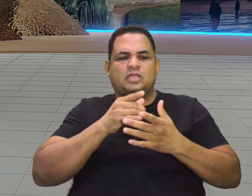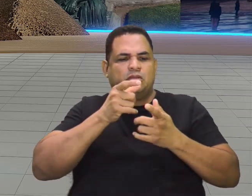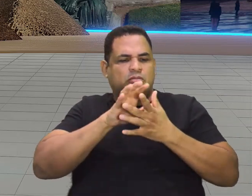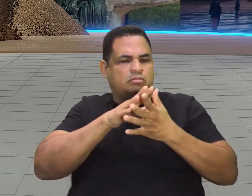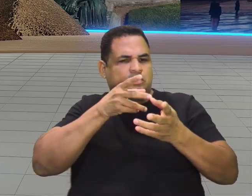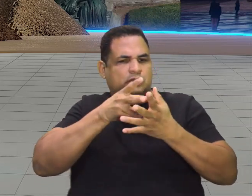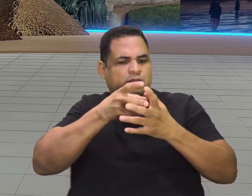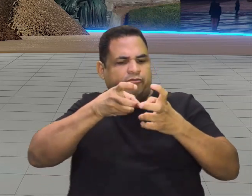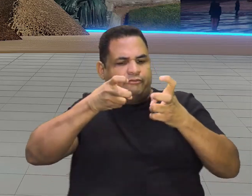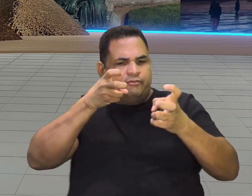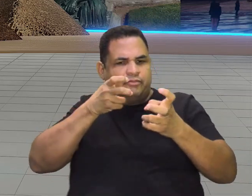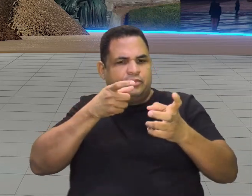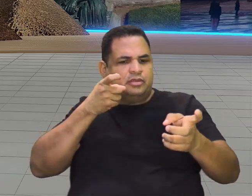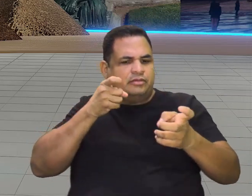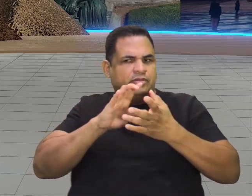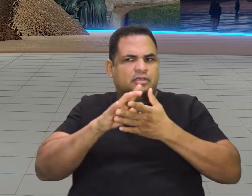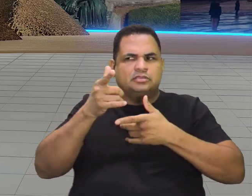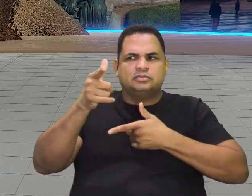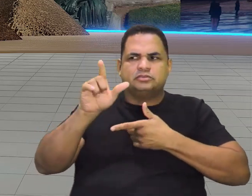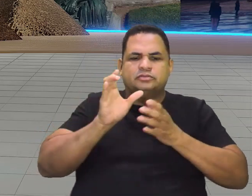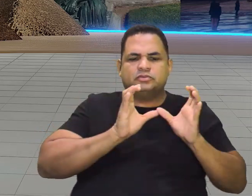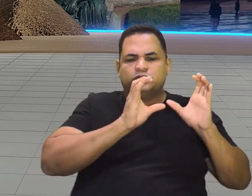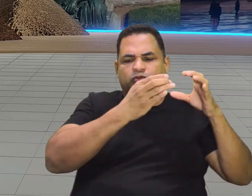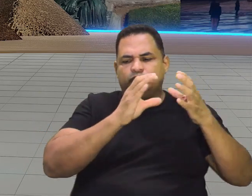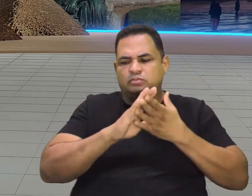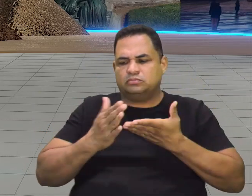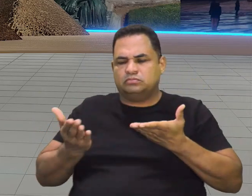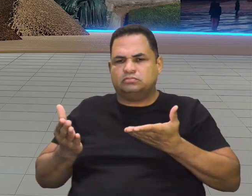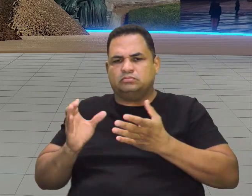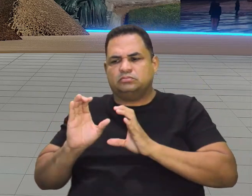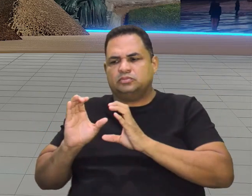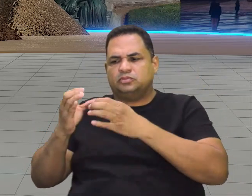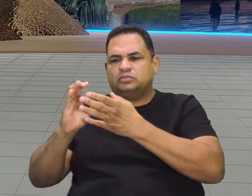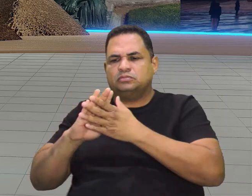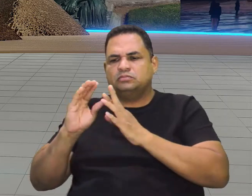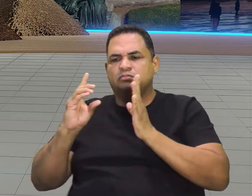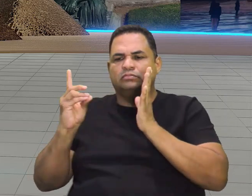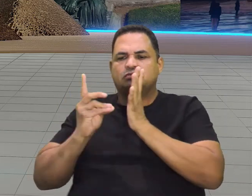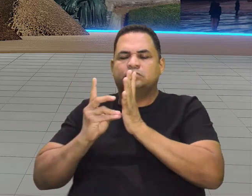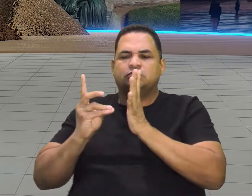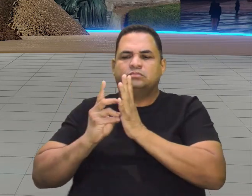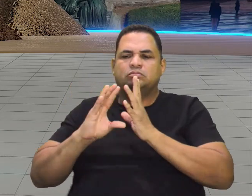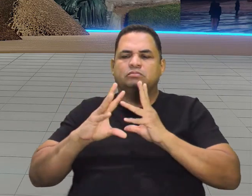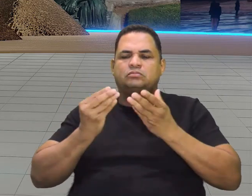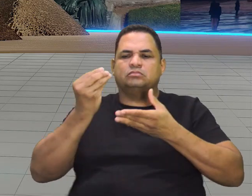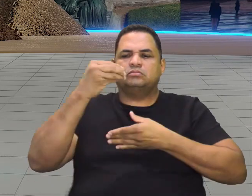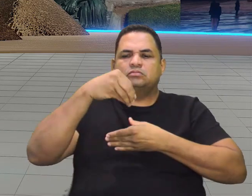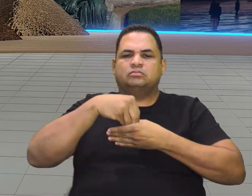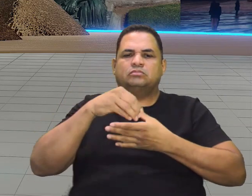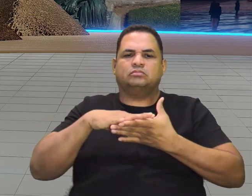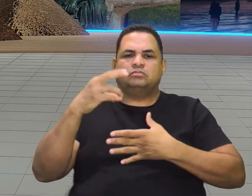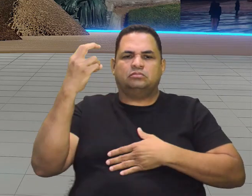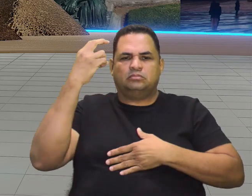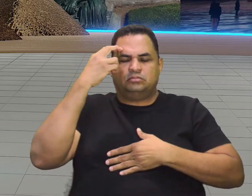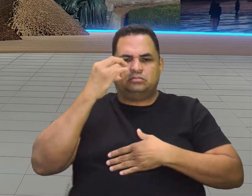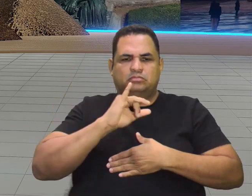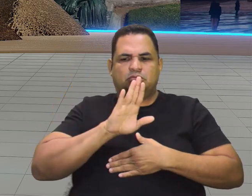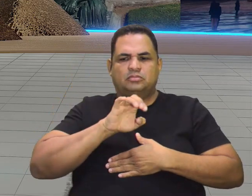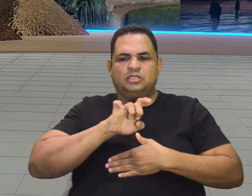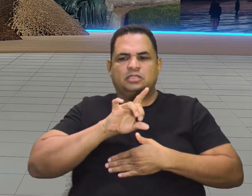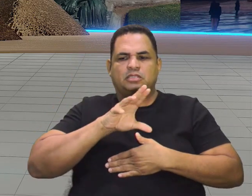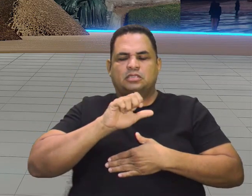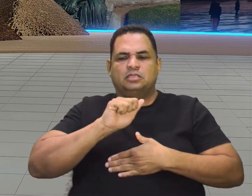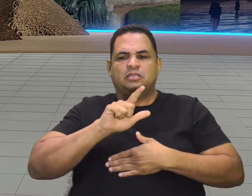flecha de uma comunidade indígena diferente da flecha de uma comunidade, de outra comunidade indígena. Tudo isso faz parte da cultura